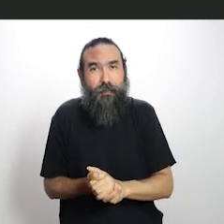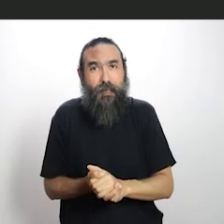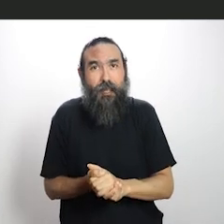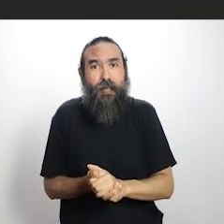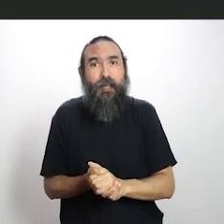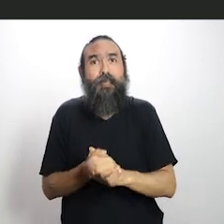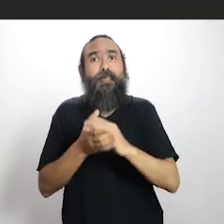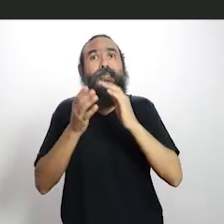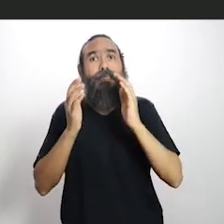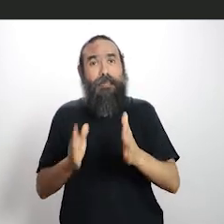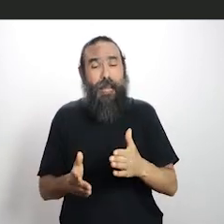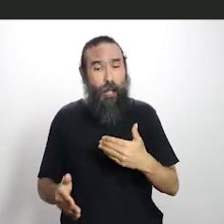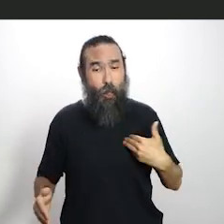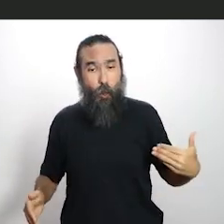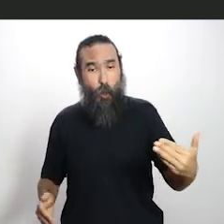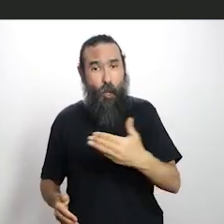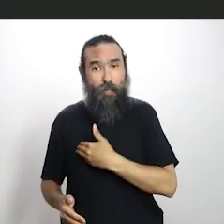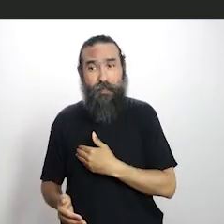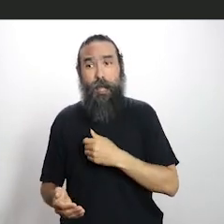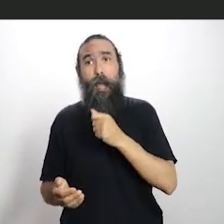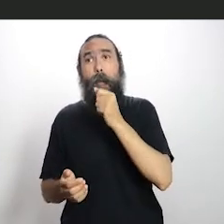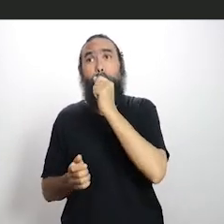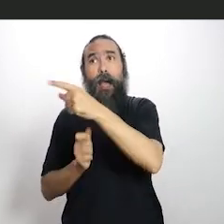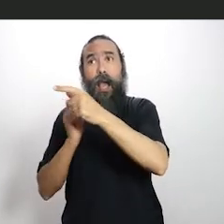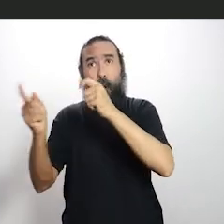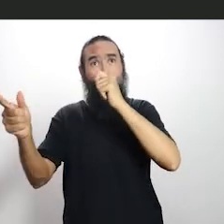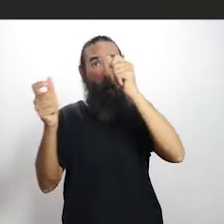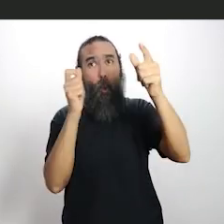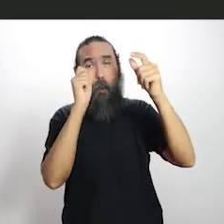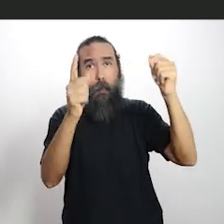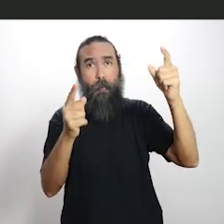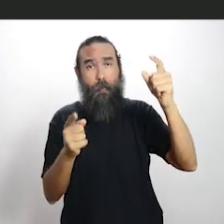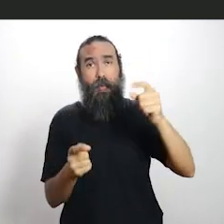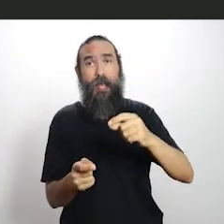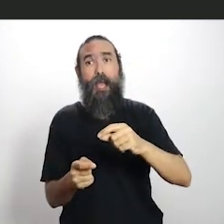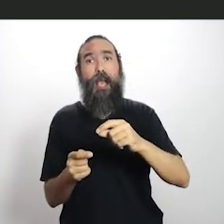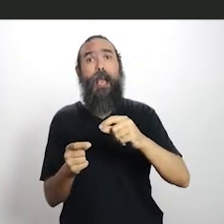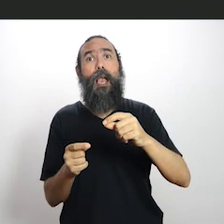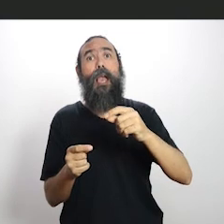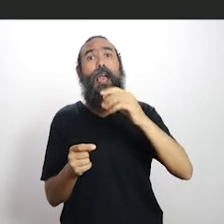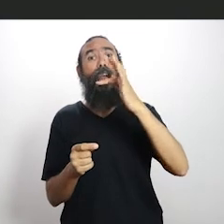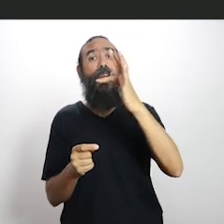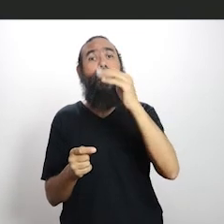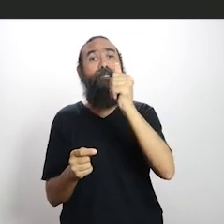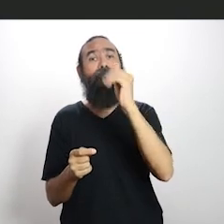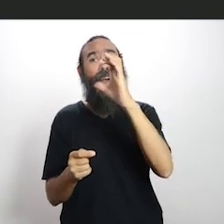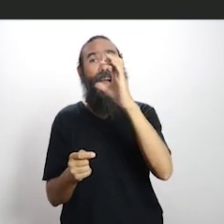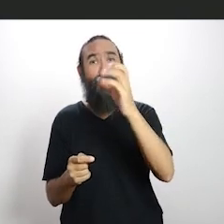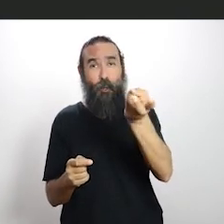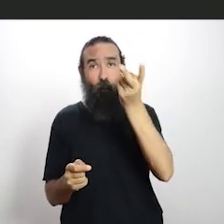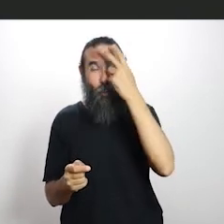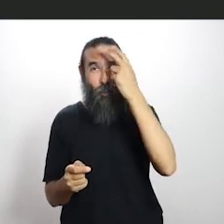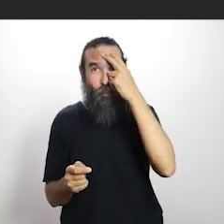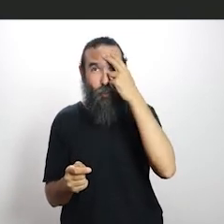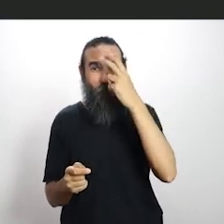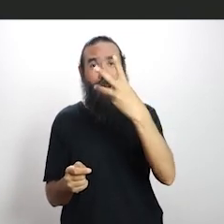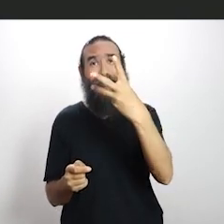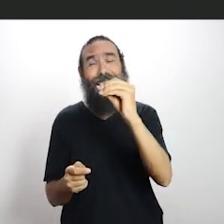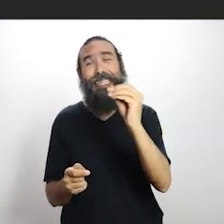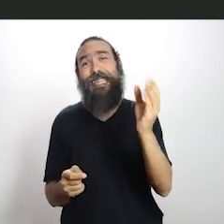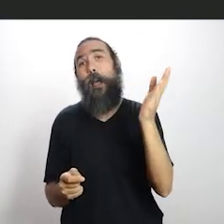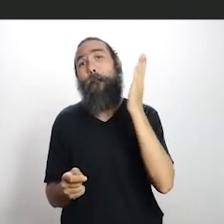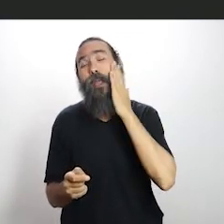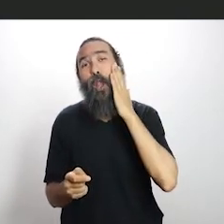imediatamente a gente já liberou na verdade foram 25 milhões alguns proponentes não puderam receber por problema de